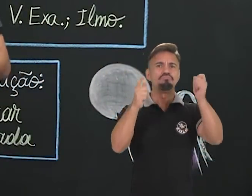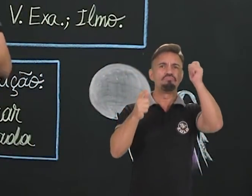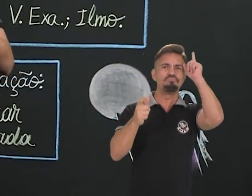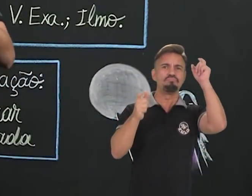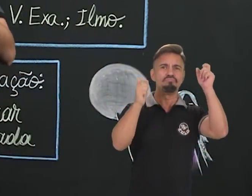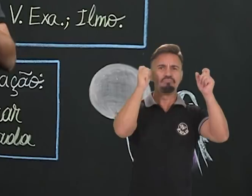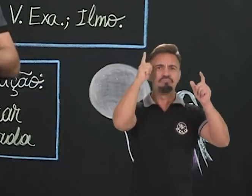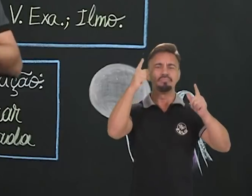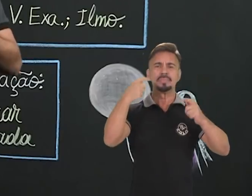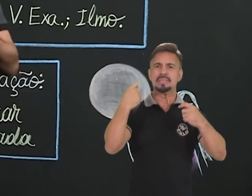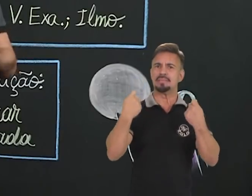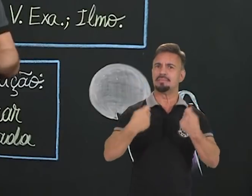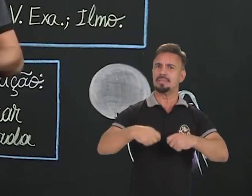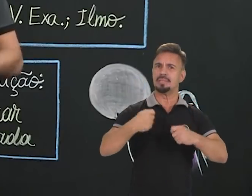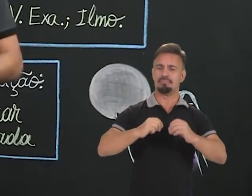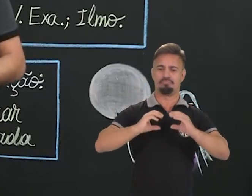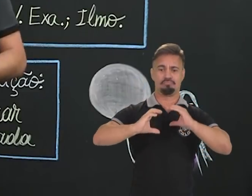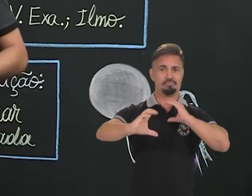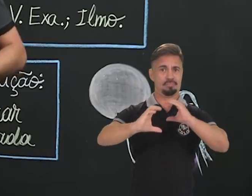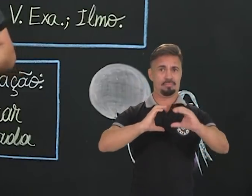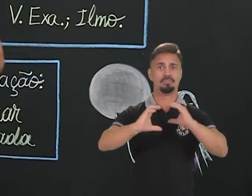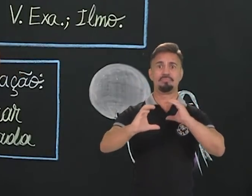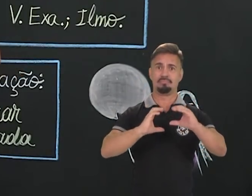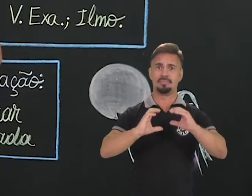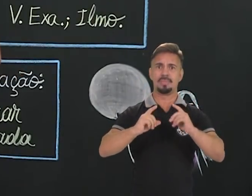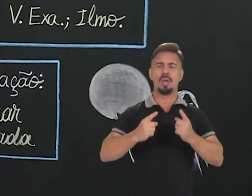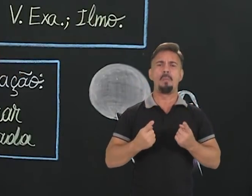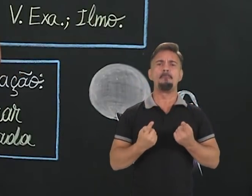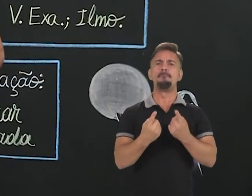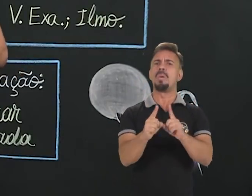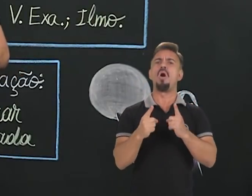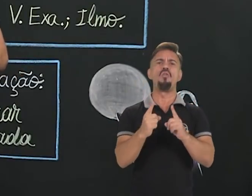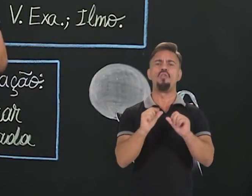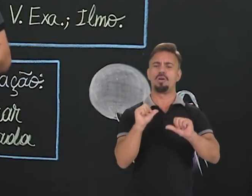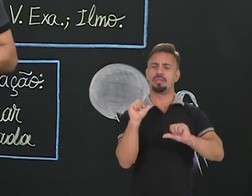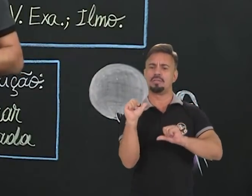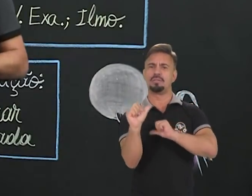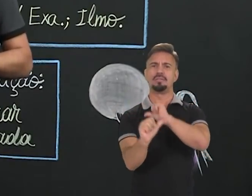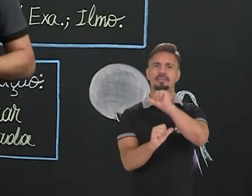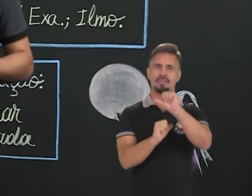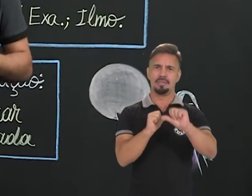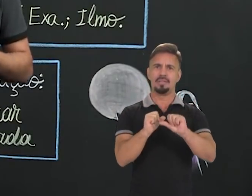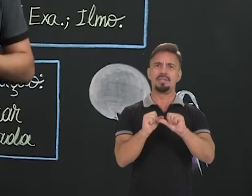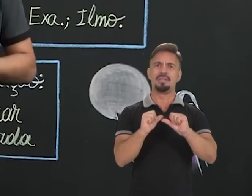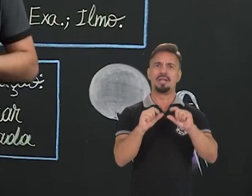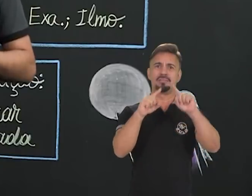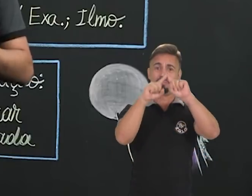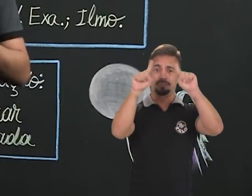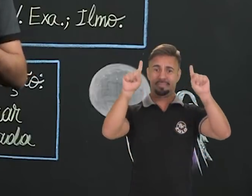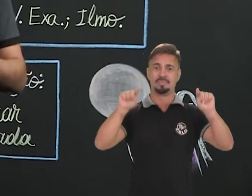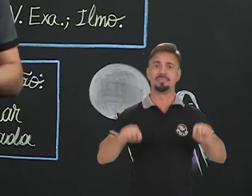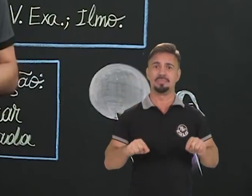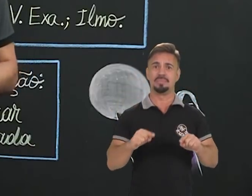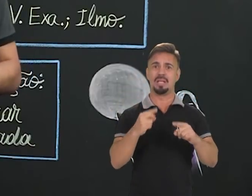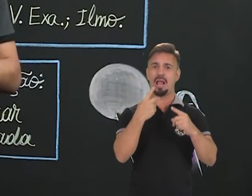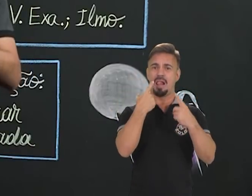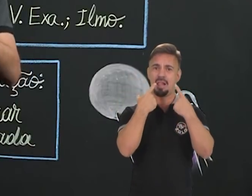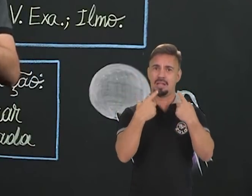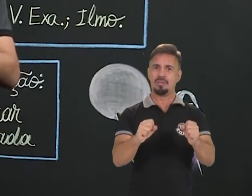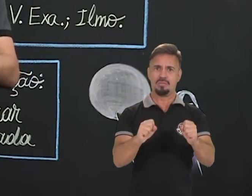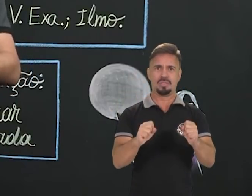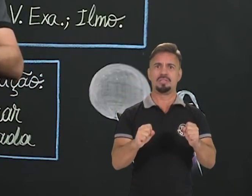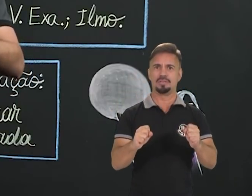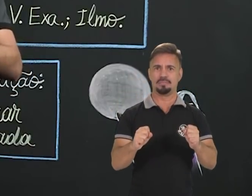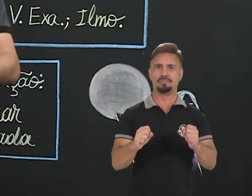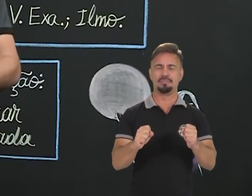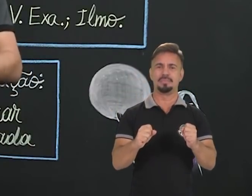o quanto a necessidade de comunicação provoca alterações no sistema linguístico. Até porque, se a gente for pensar, não existe